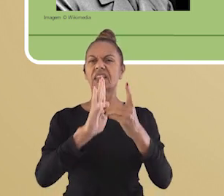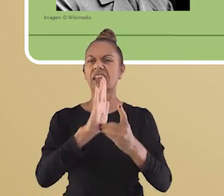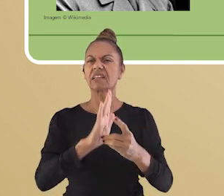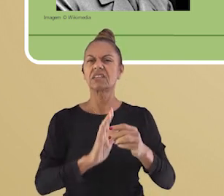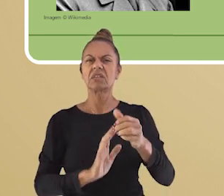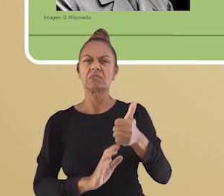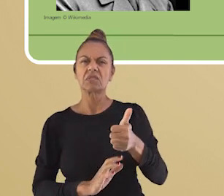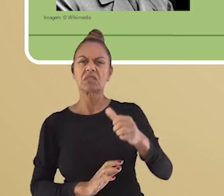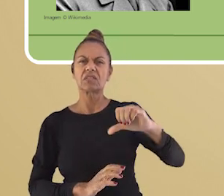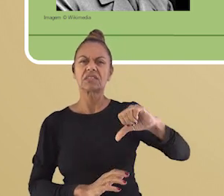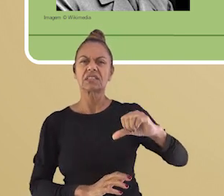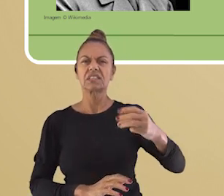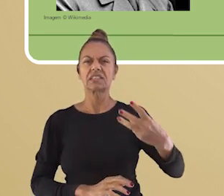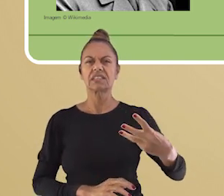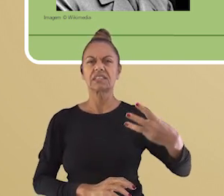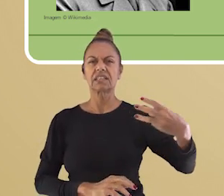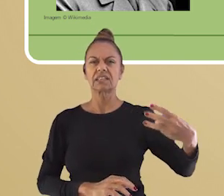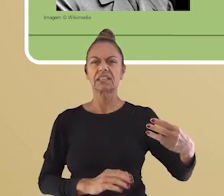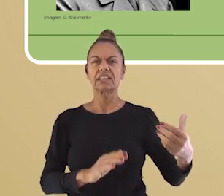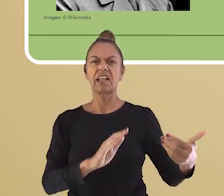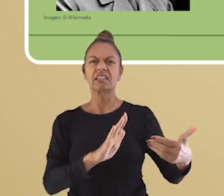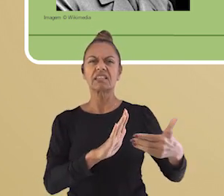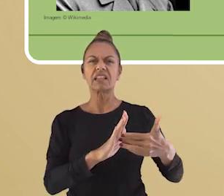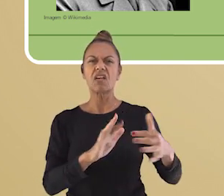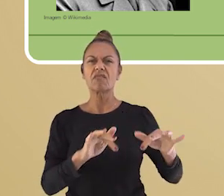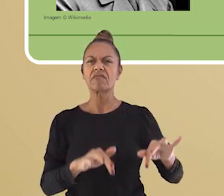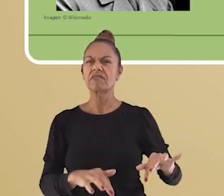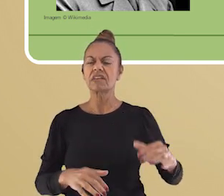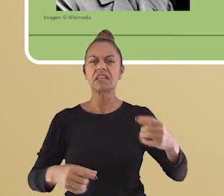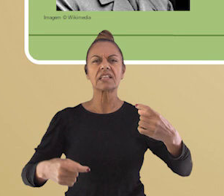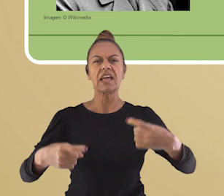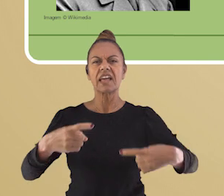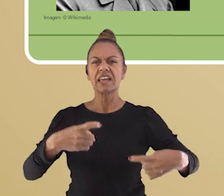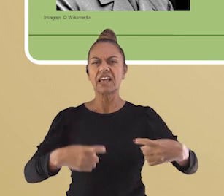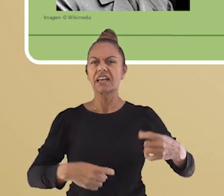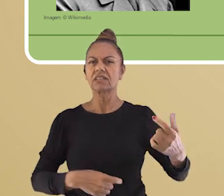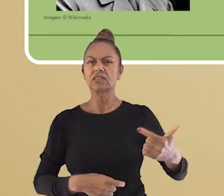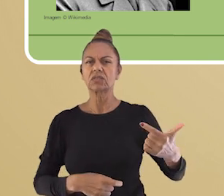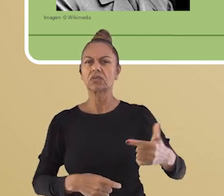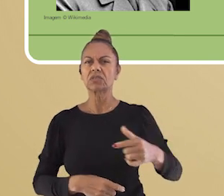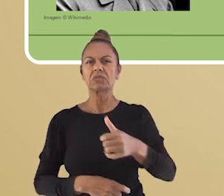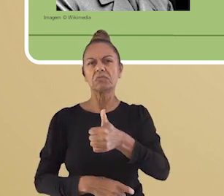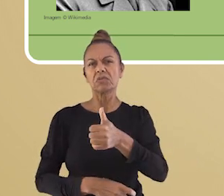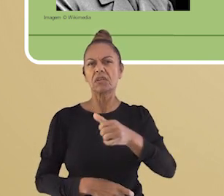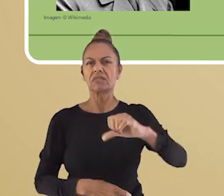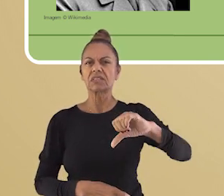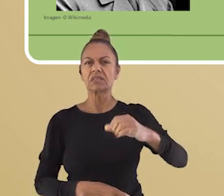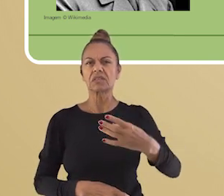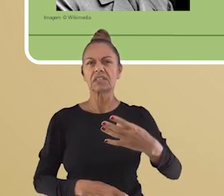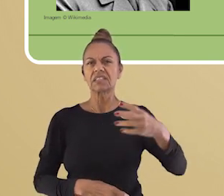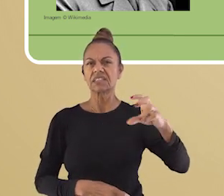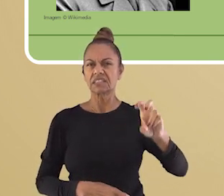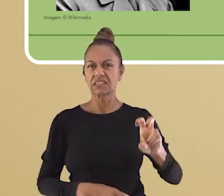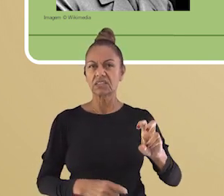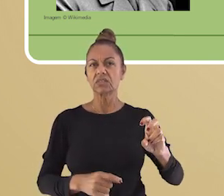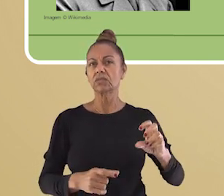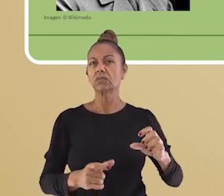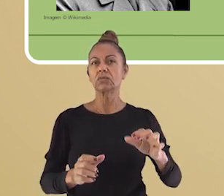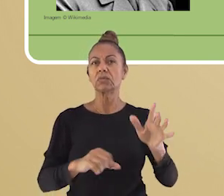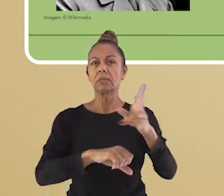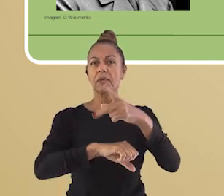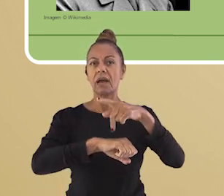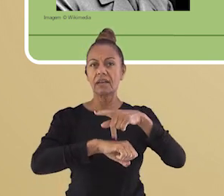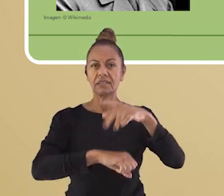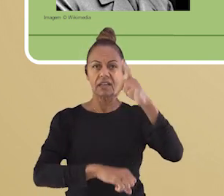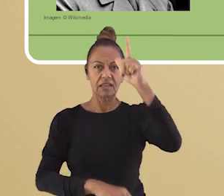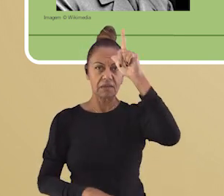de 1933 até o fim da Segunda Guerra Mundial, em 1945, na Alemanha.